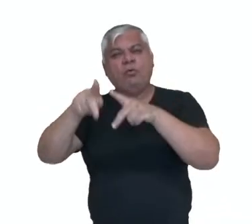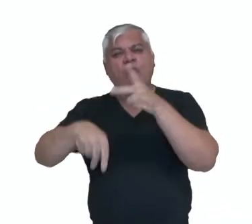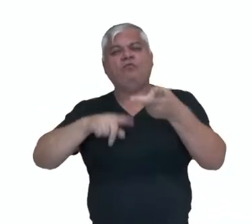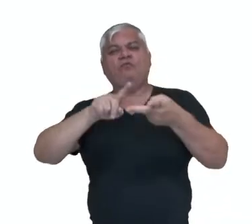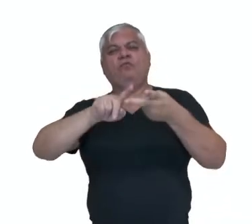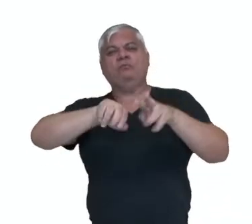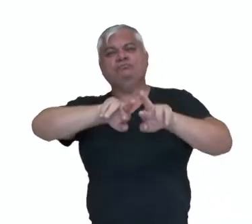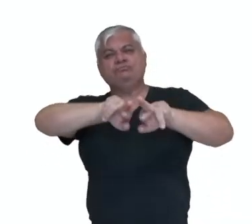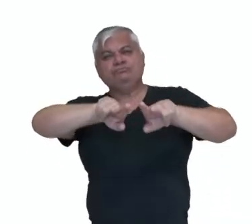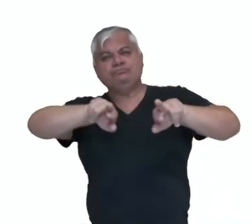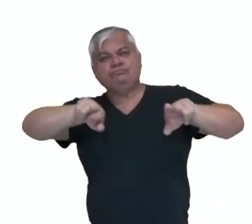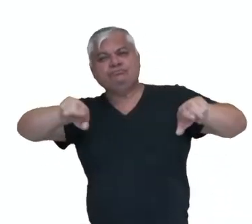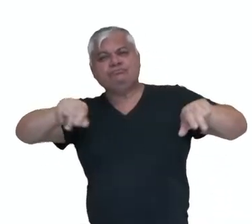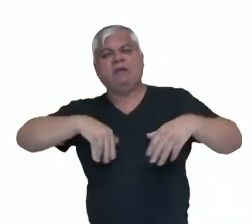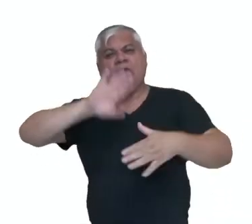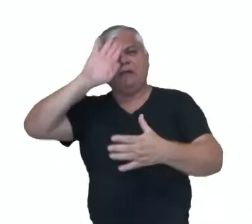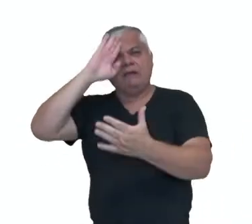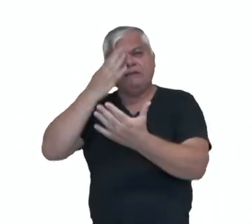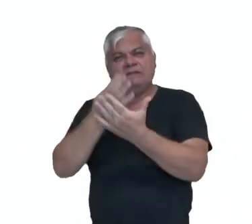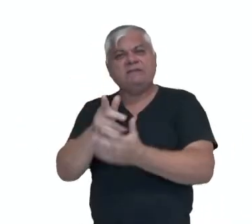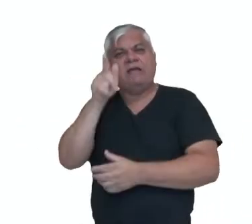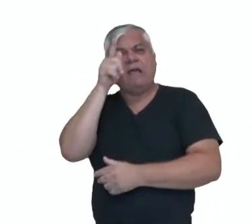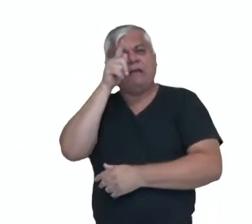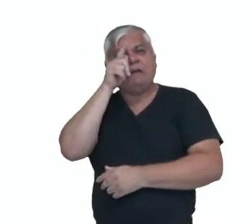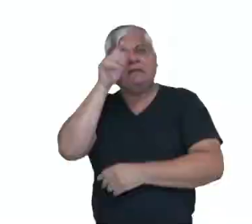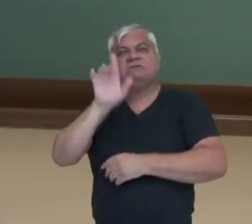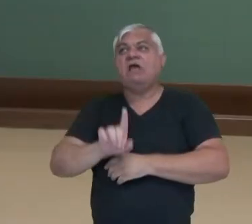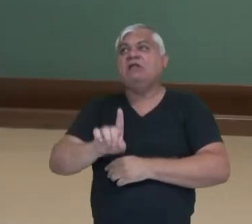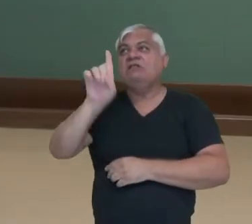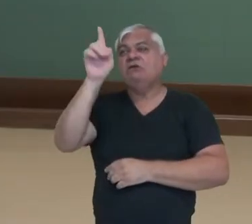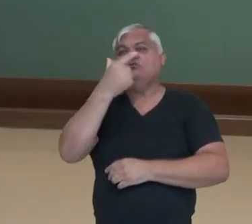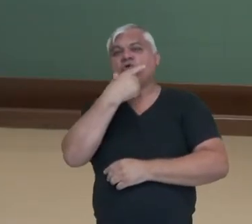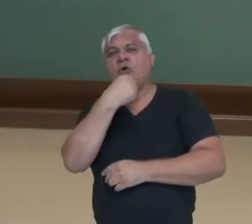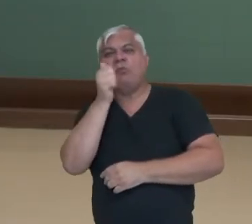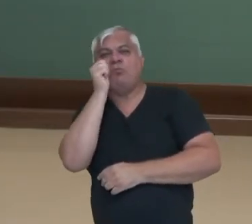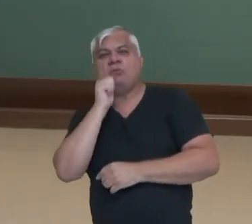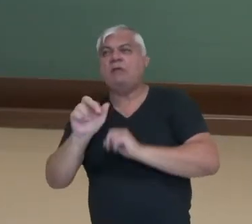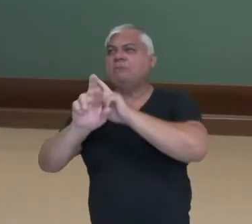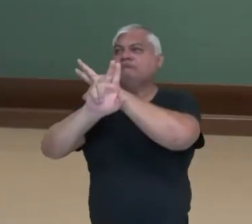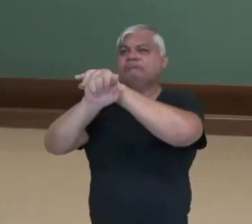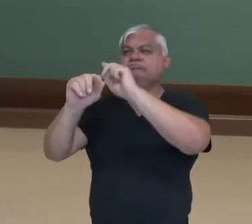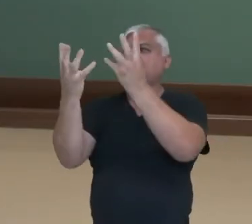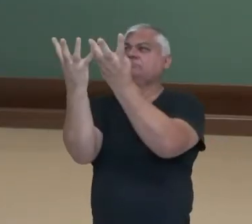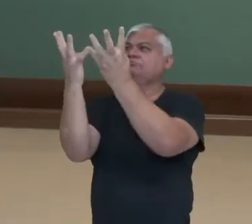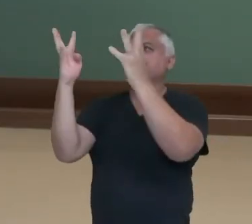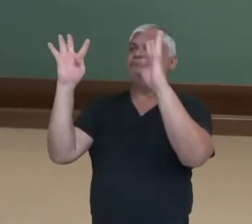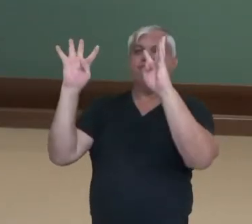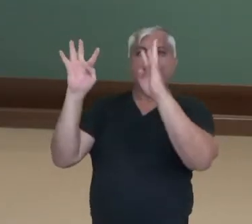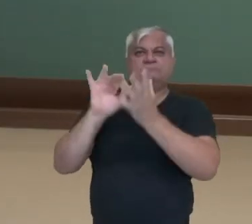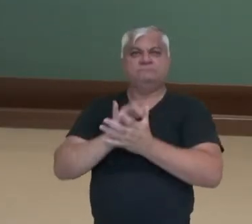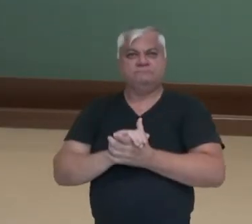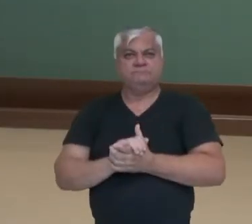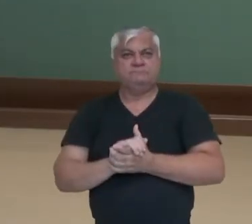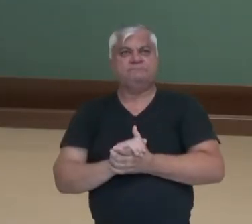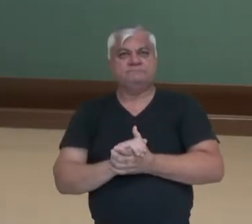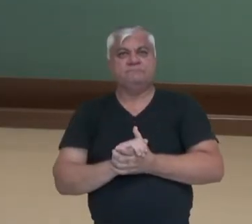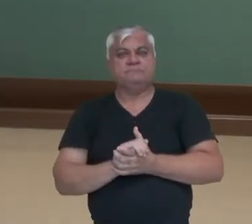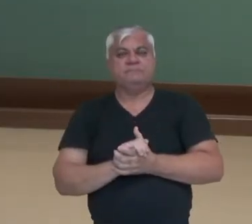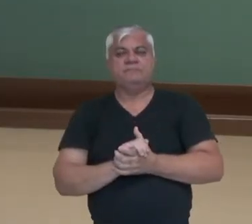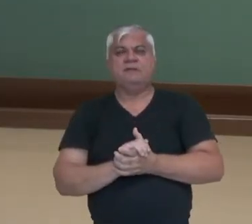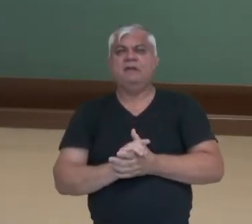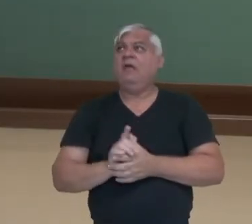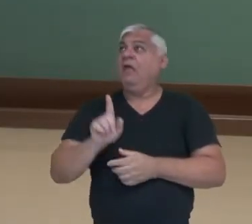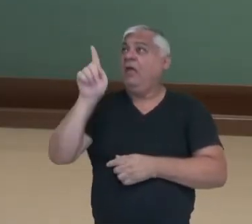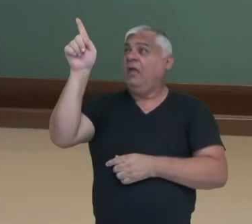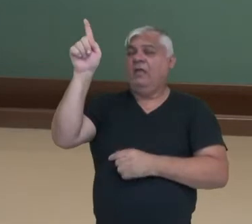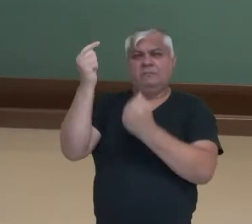seres primordiais. No caso da Grécia, haviam deuses, deusas, heróis e heroínas. Vamos lá. Humanização dos deuses, né?